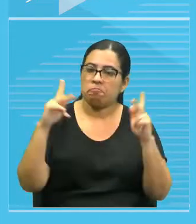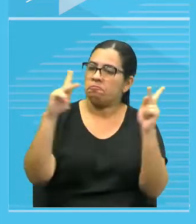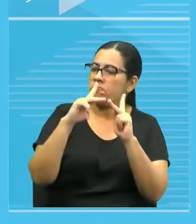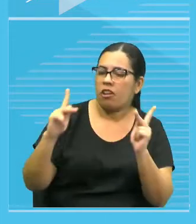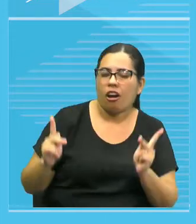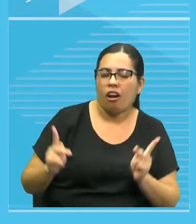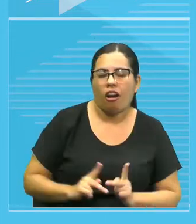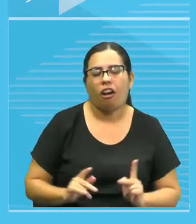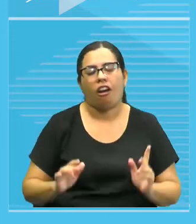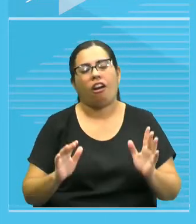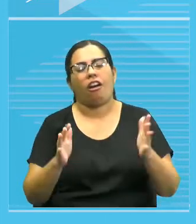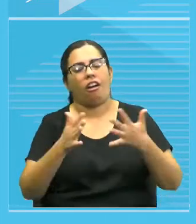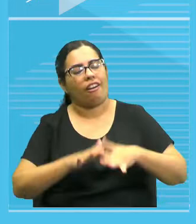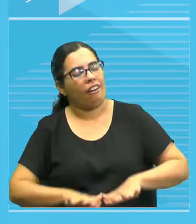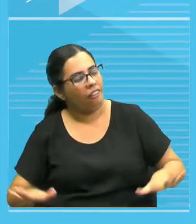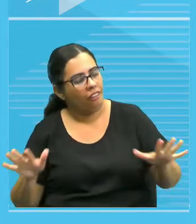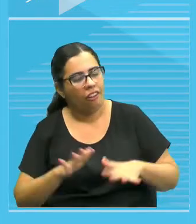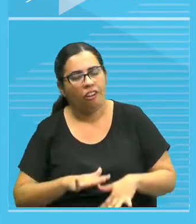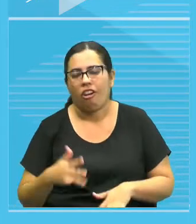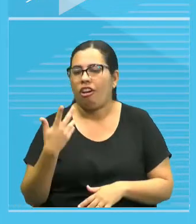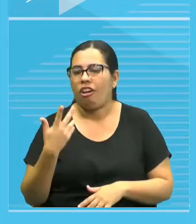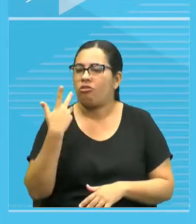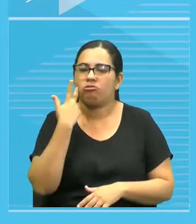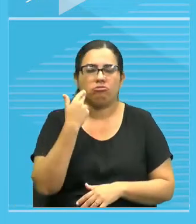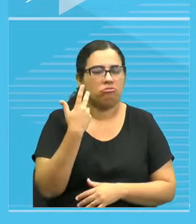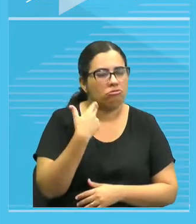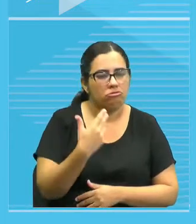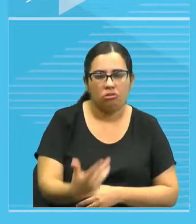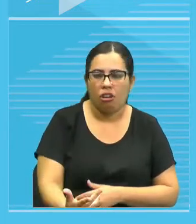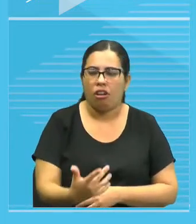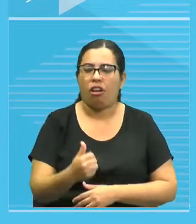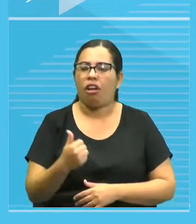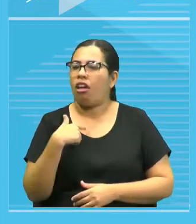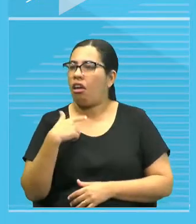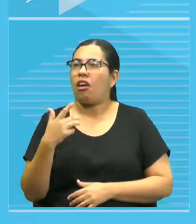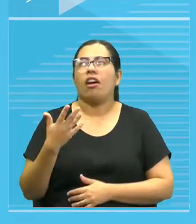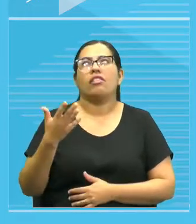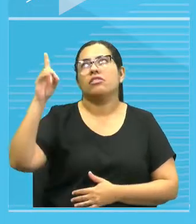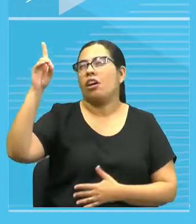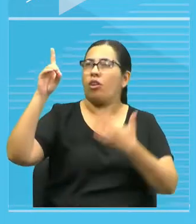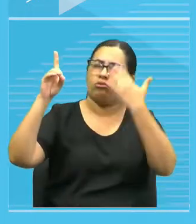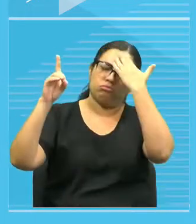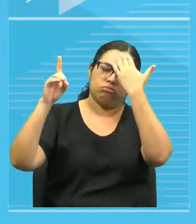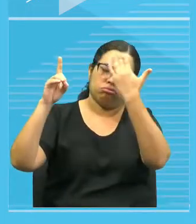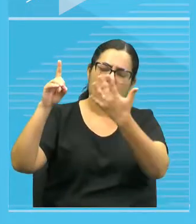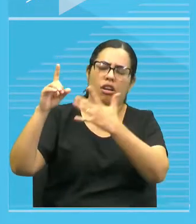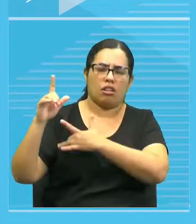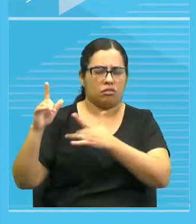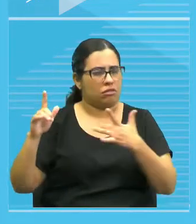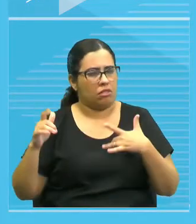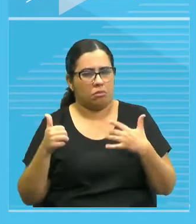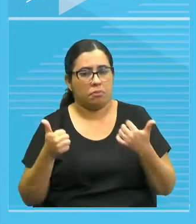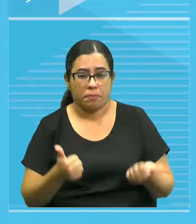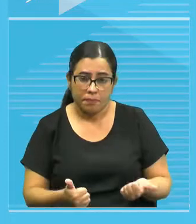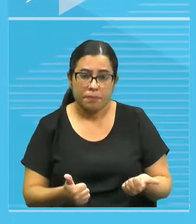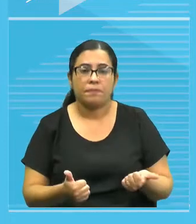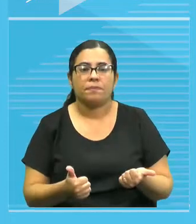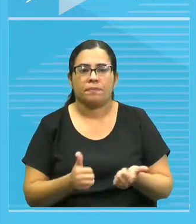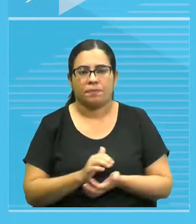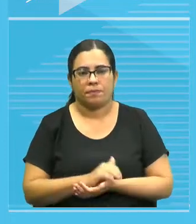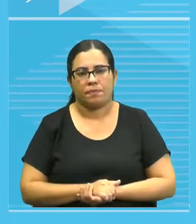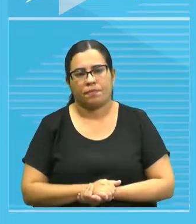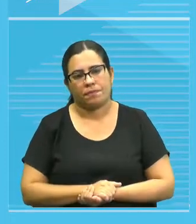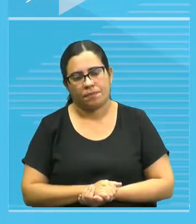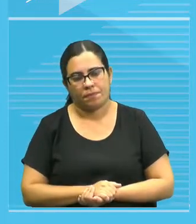tudo tranquilo, não é? Graças a Deus eu estou com saúde. Volta aqui, meu